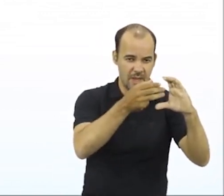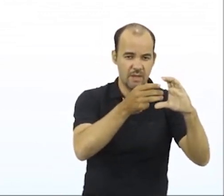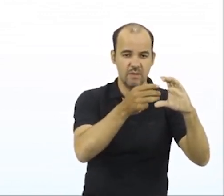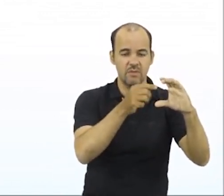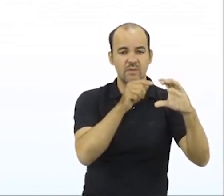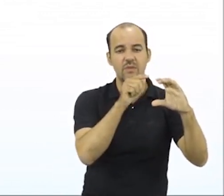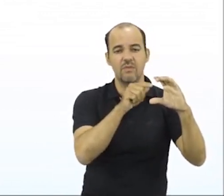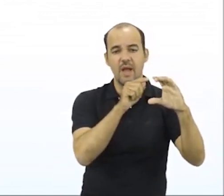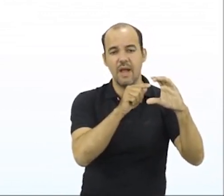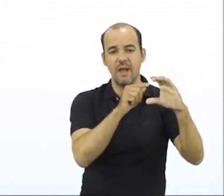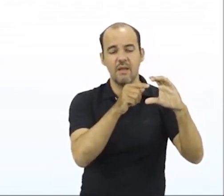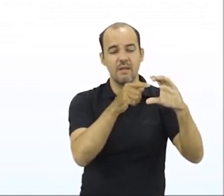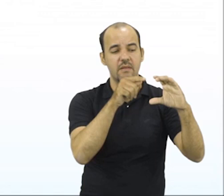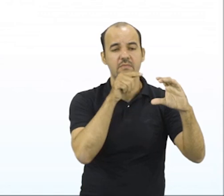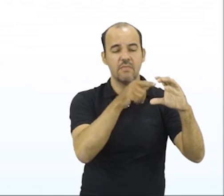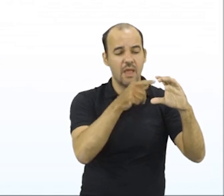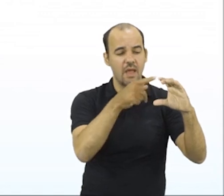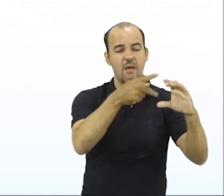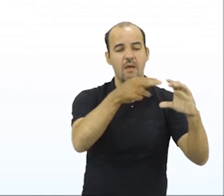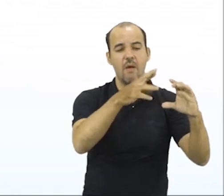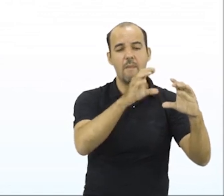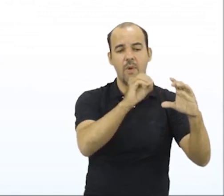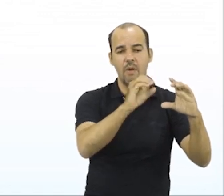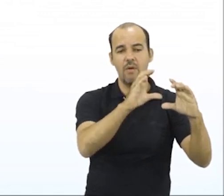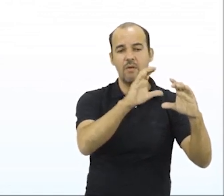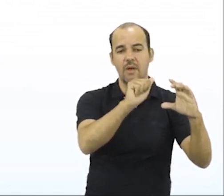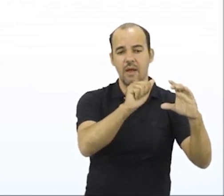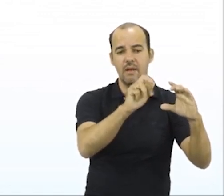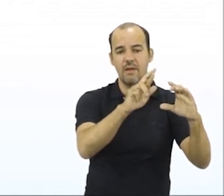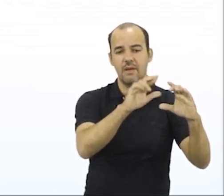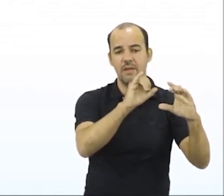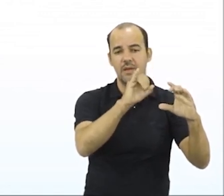gente vai determinar como célula procarionte.